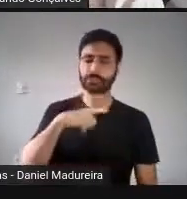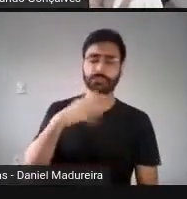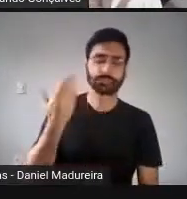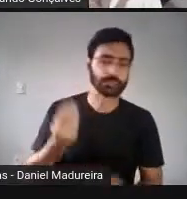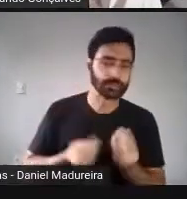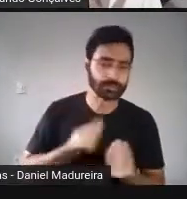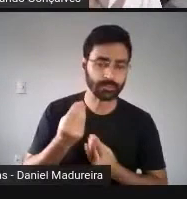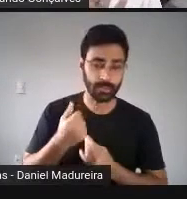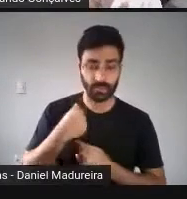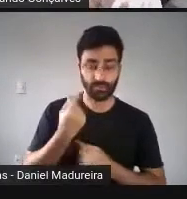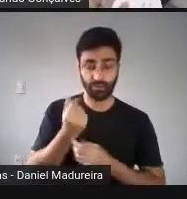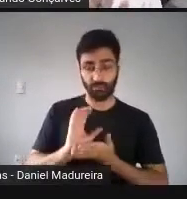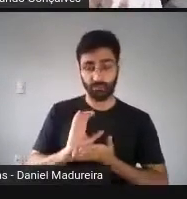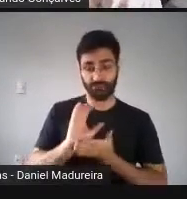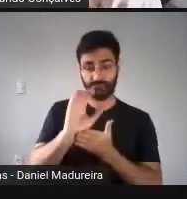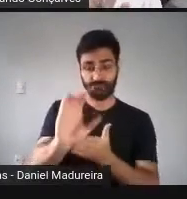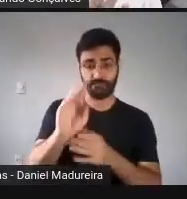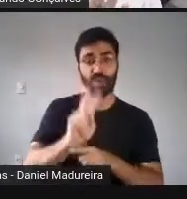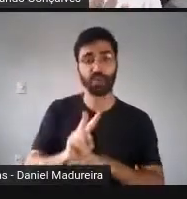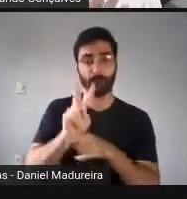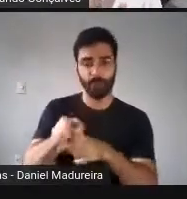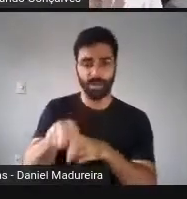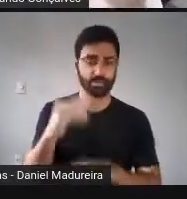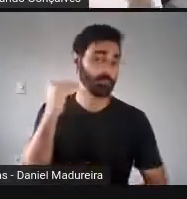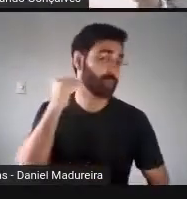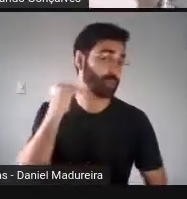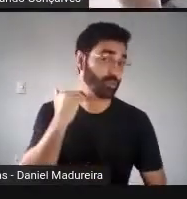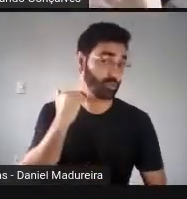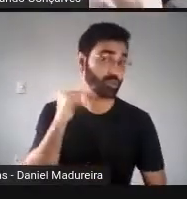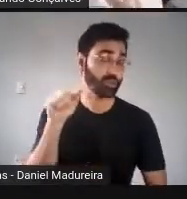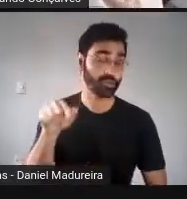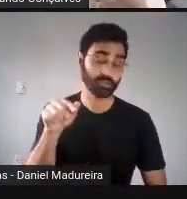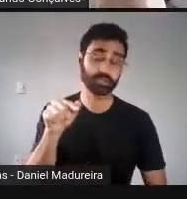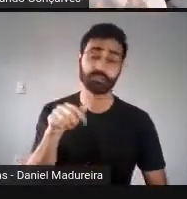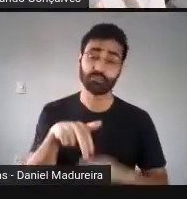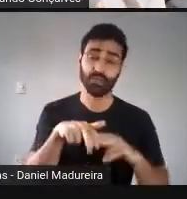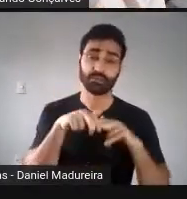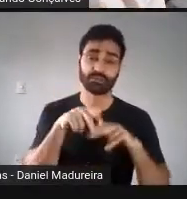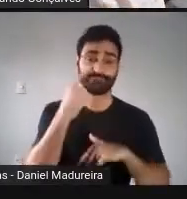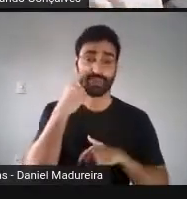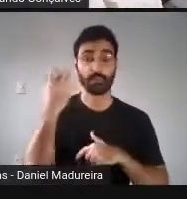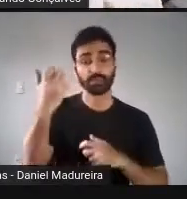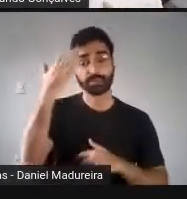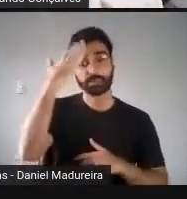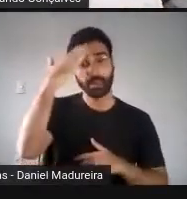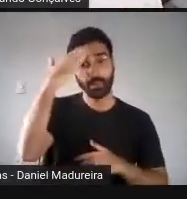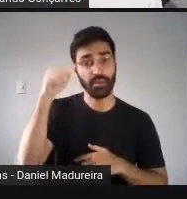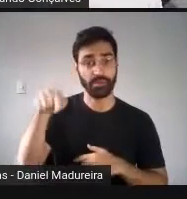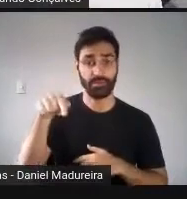emprestando, né, o meu dinheiro para o banco, para alguma instituição financeira, então é interessante que eu entenda a